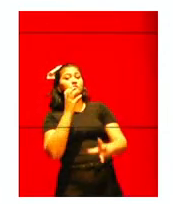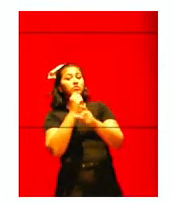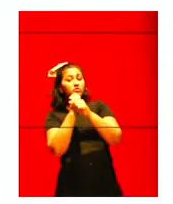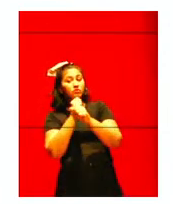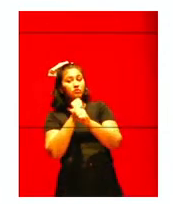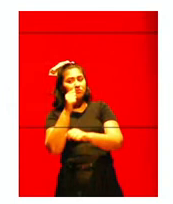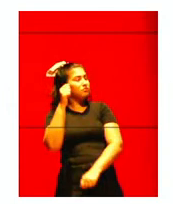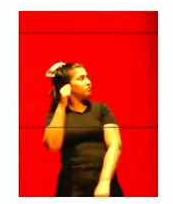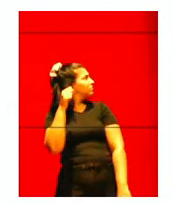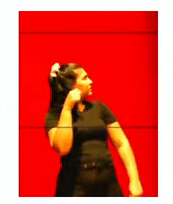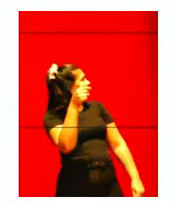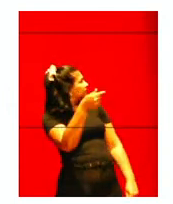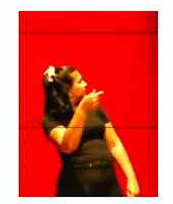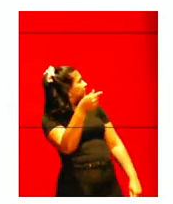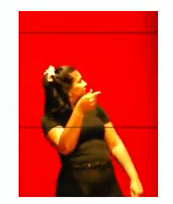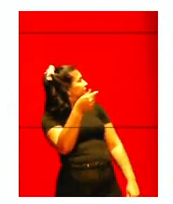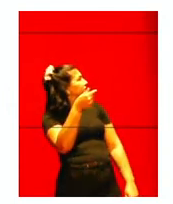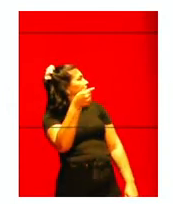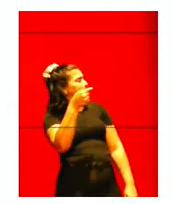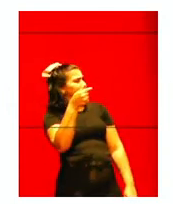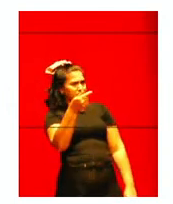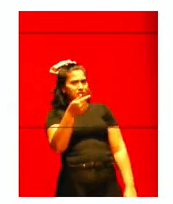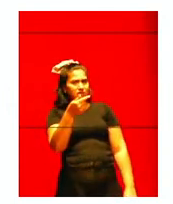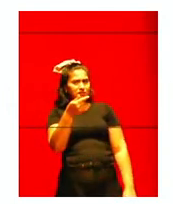Sete na primeira?